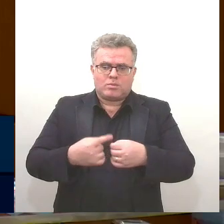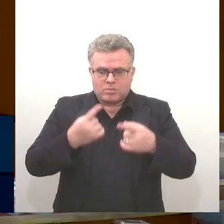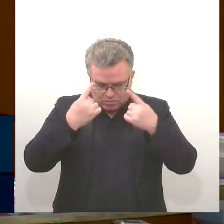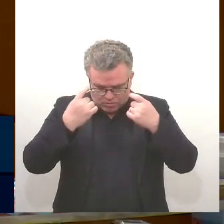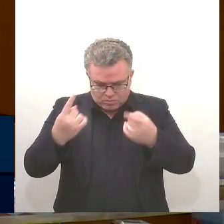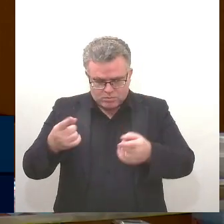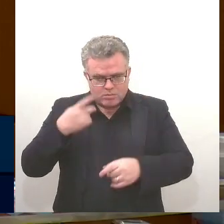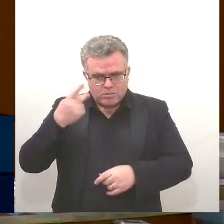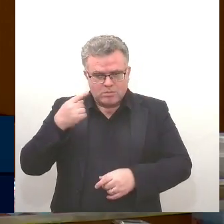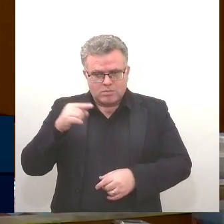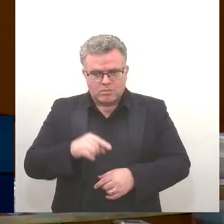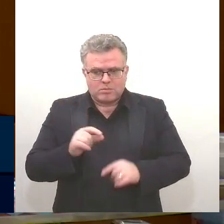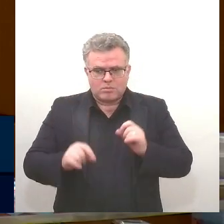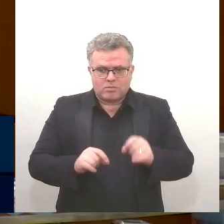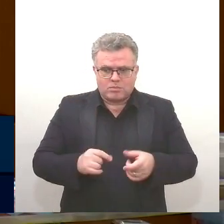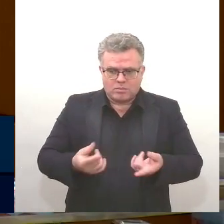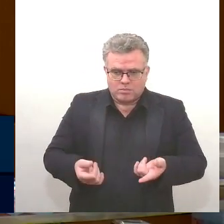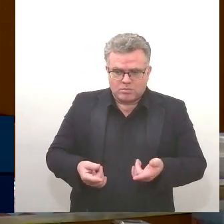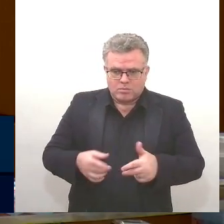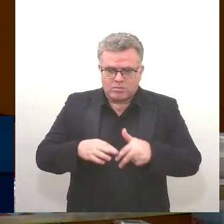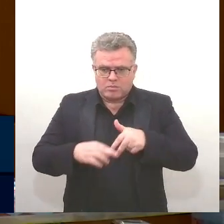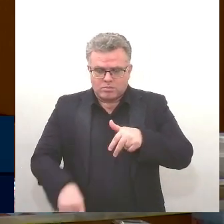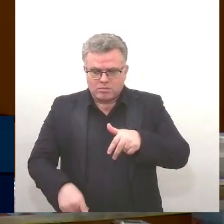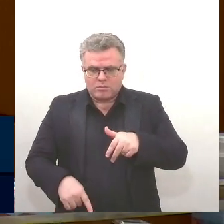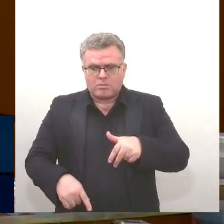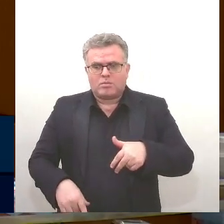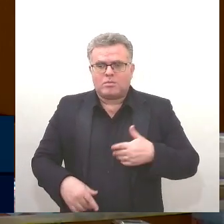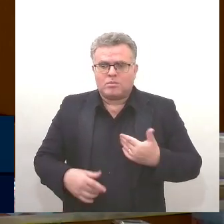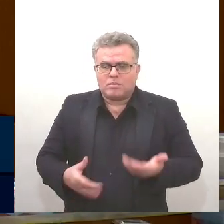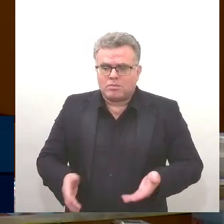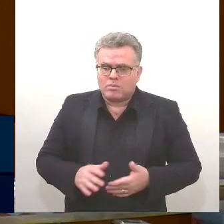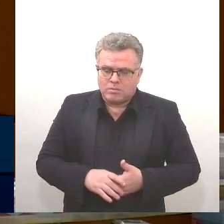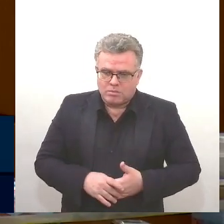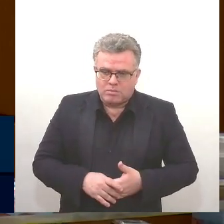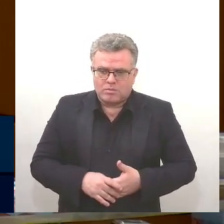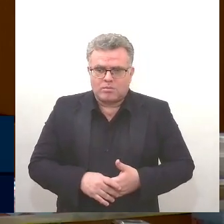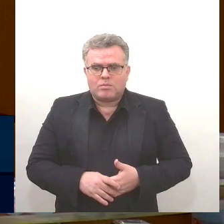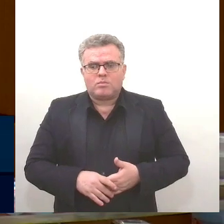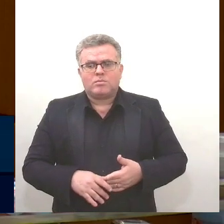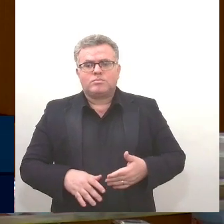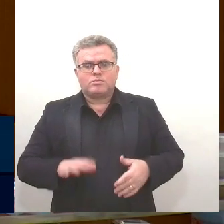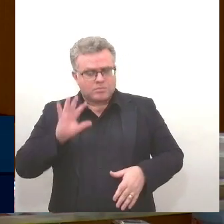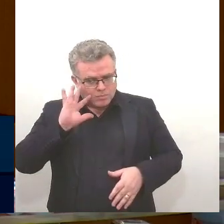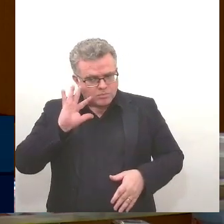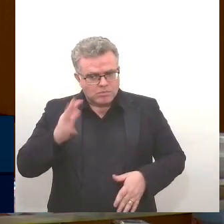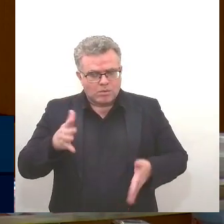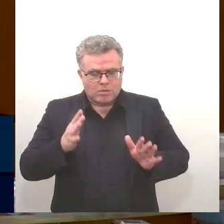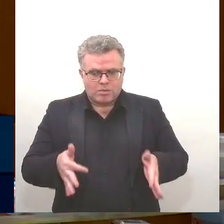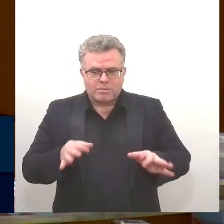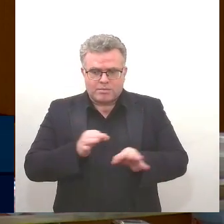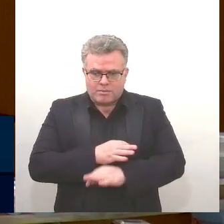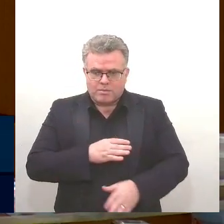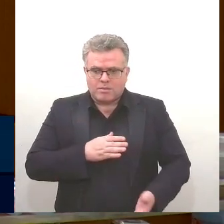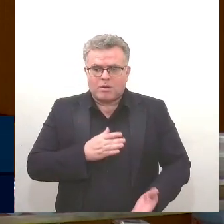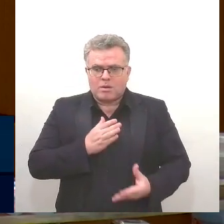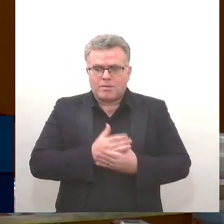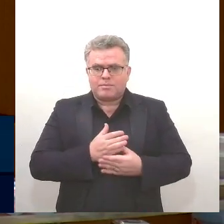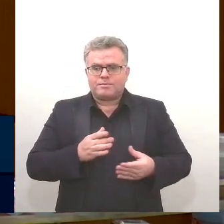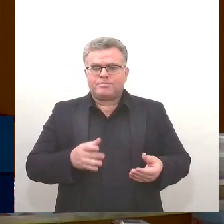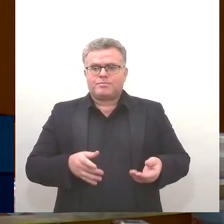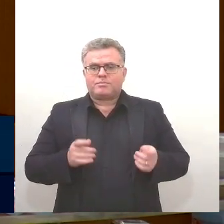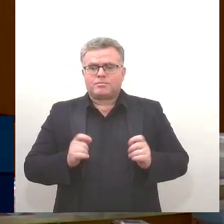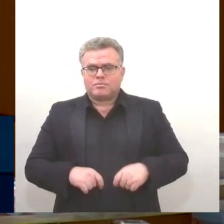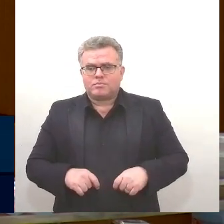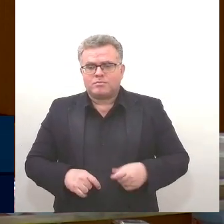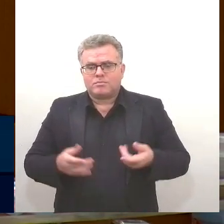principalmente violência política de gênero seja realmente eh que a gente consiga acabar e